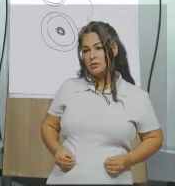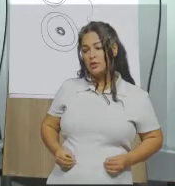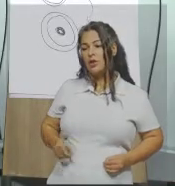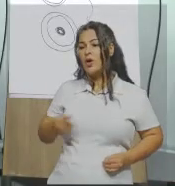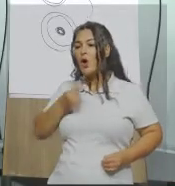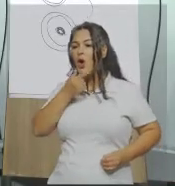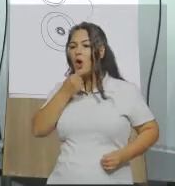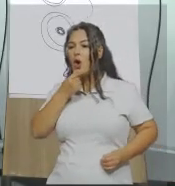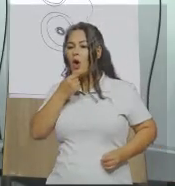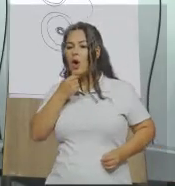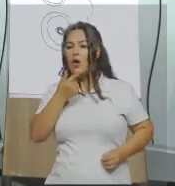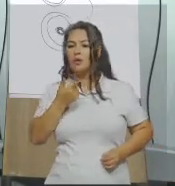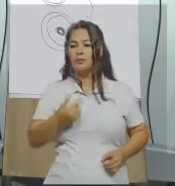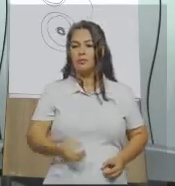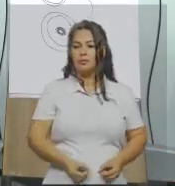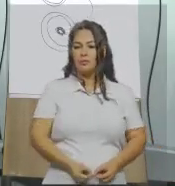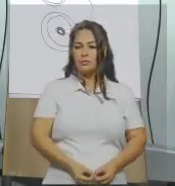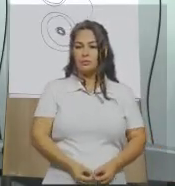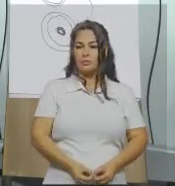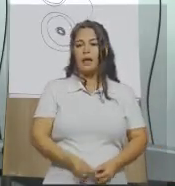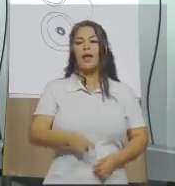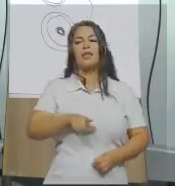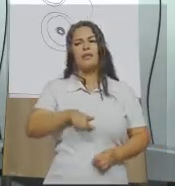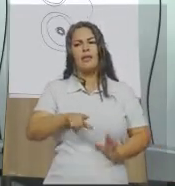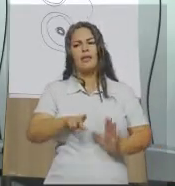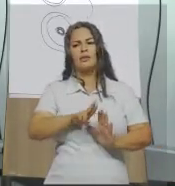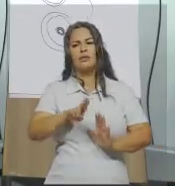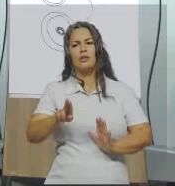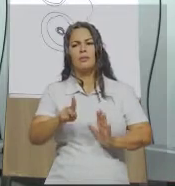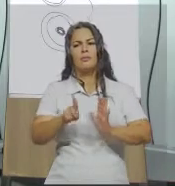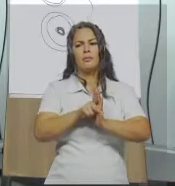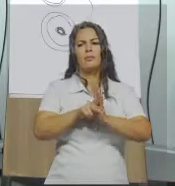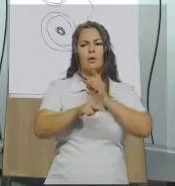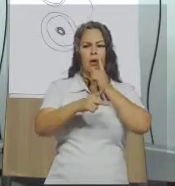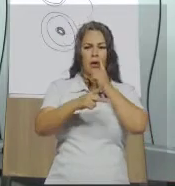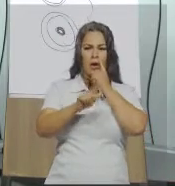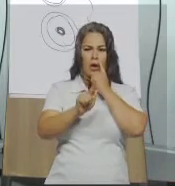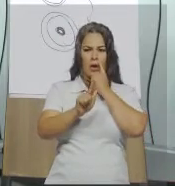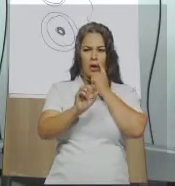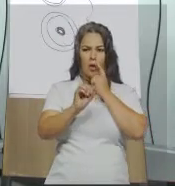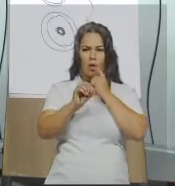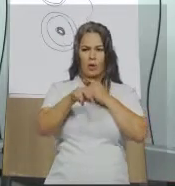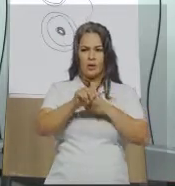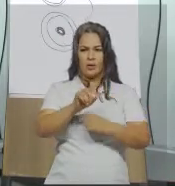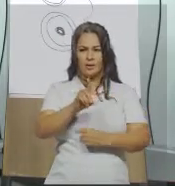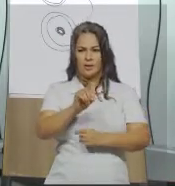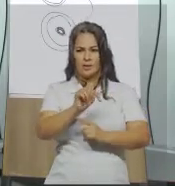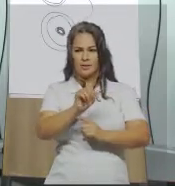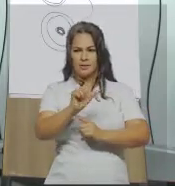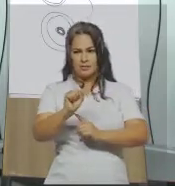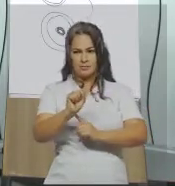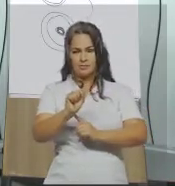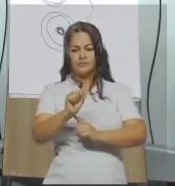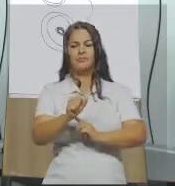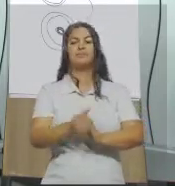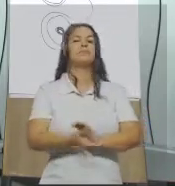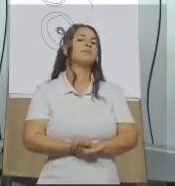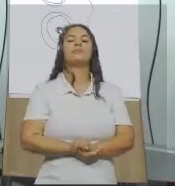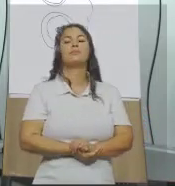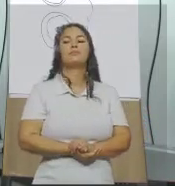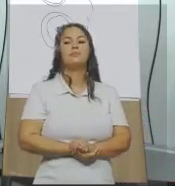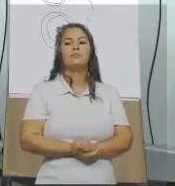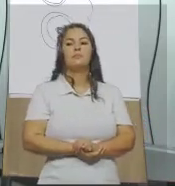nós podemos chamar de gônadas. Então esses são aí as principais glândulas aí do sistema